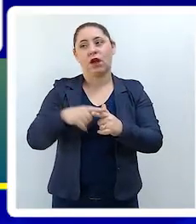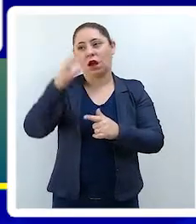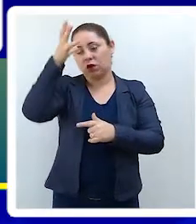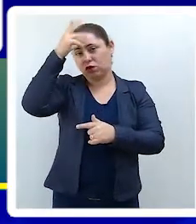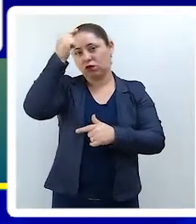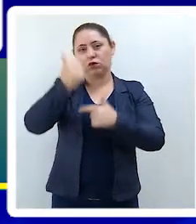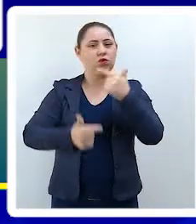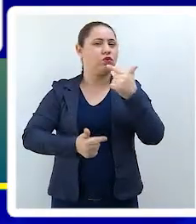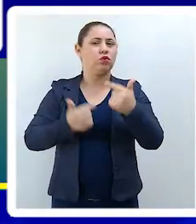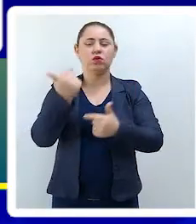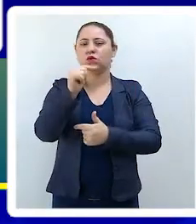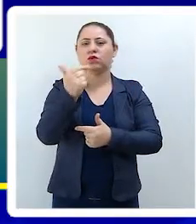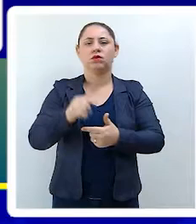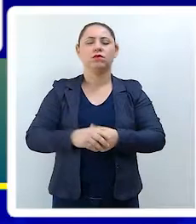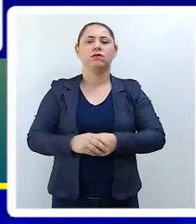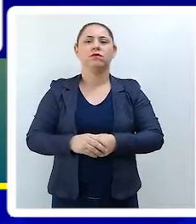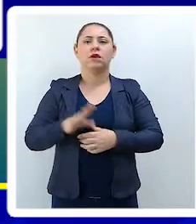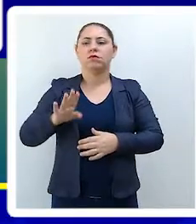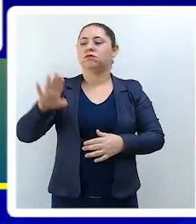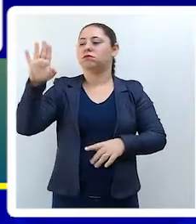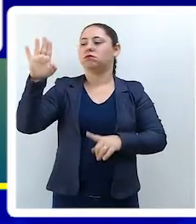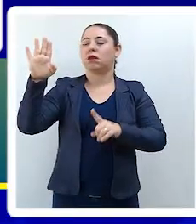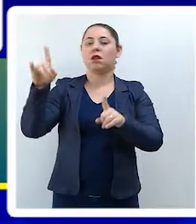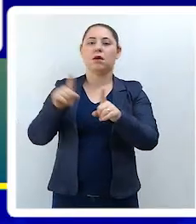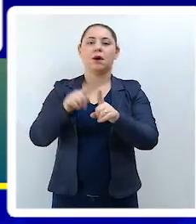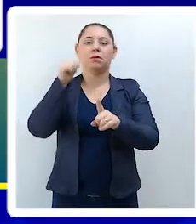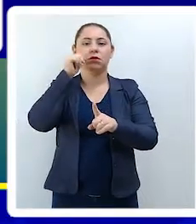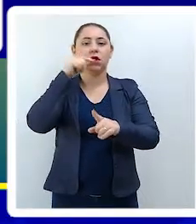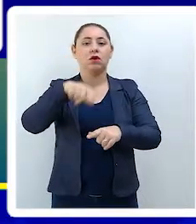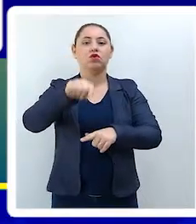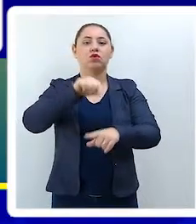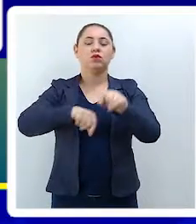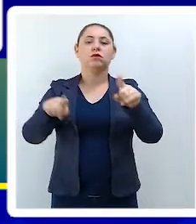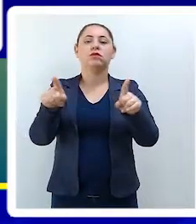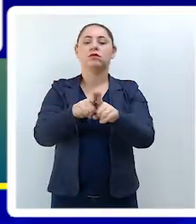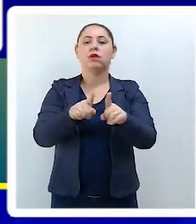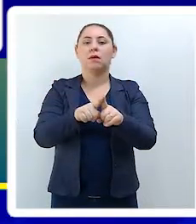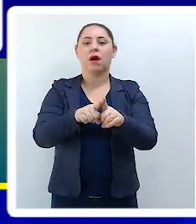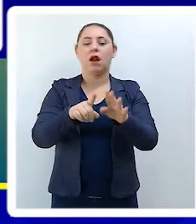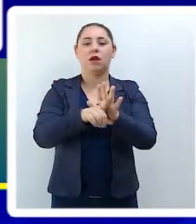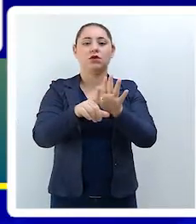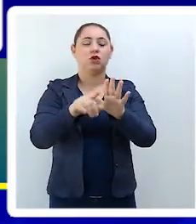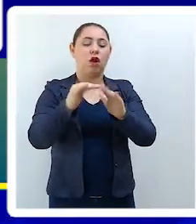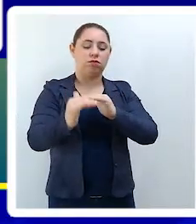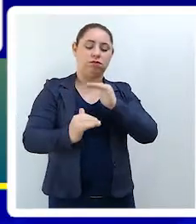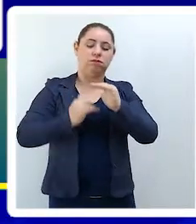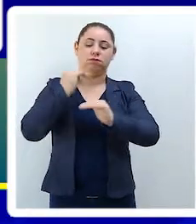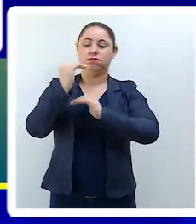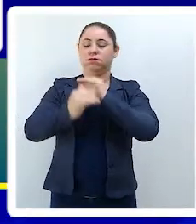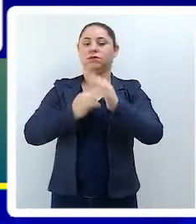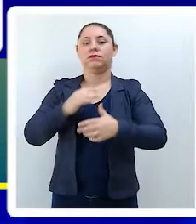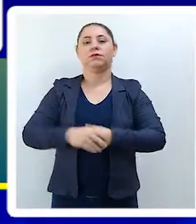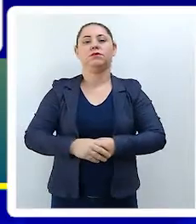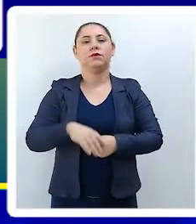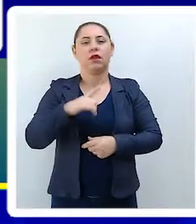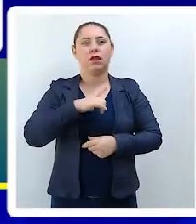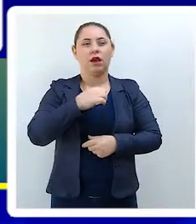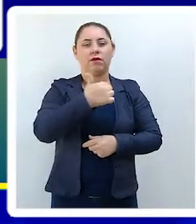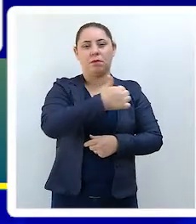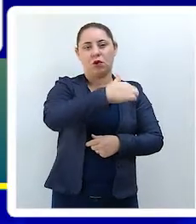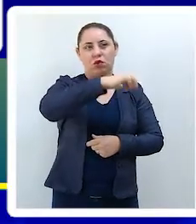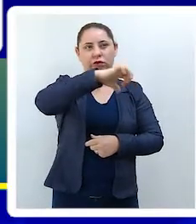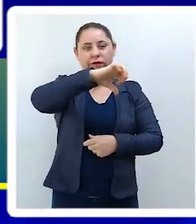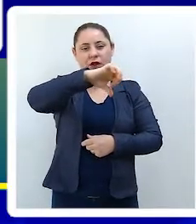estava resultando nem em candidatura e muito menos em mulheres eleitas, então a legislação ela evoluiu. Então a gente teve